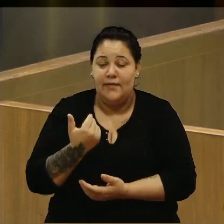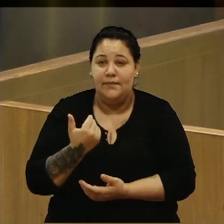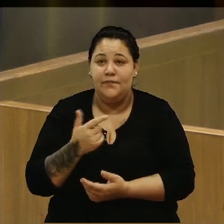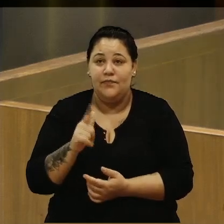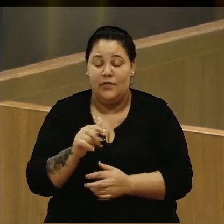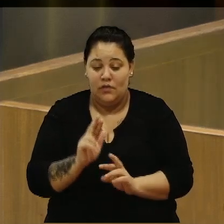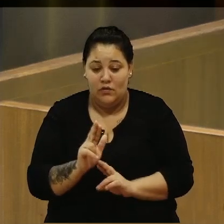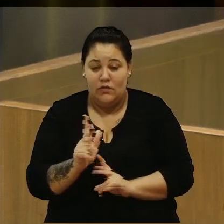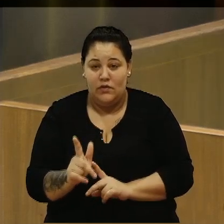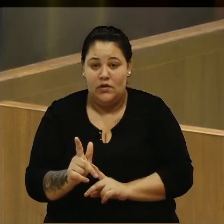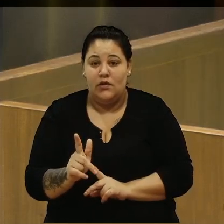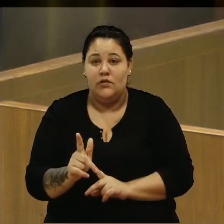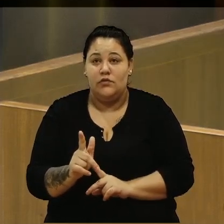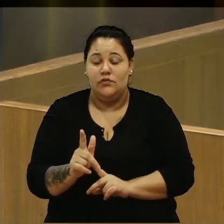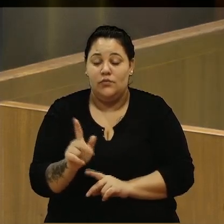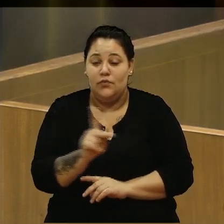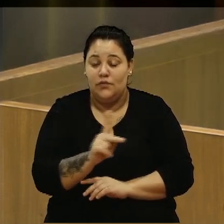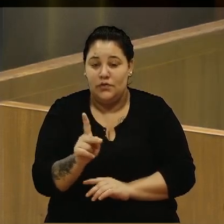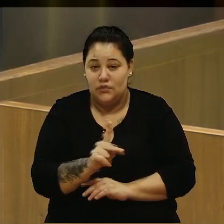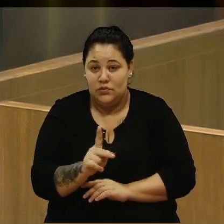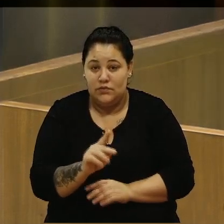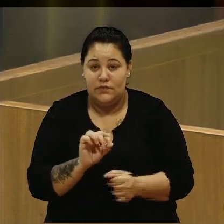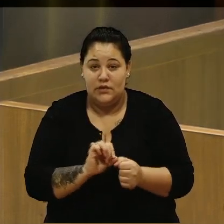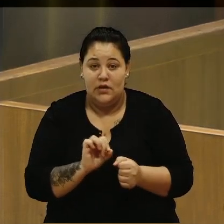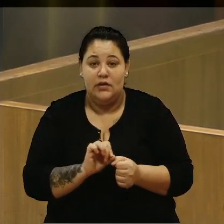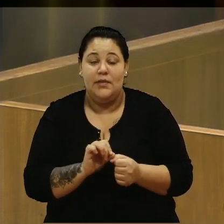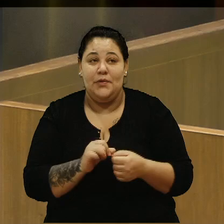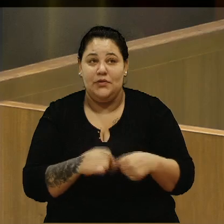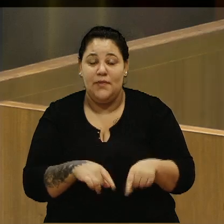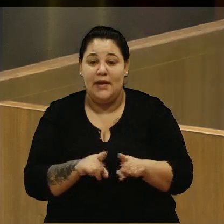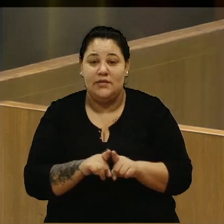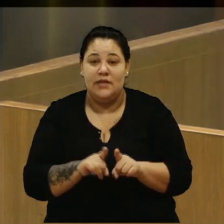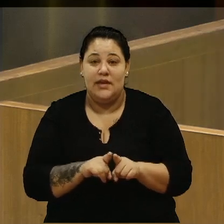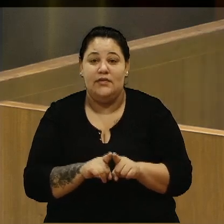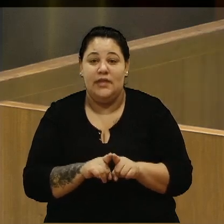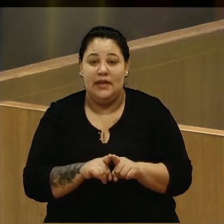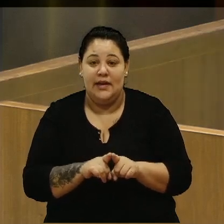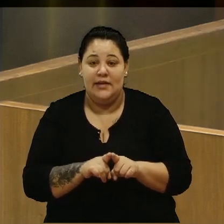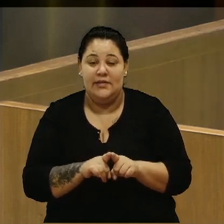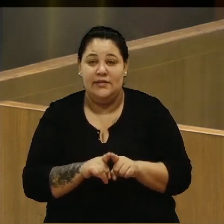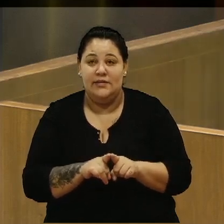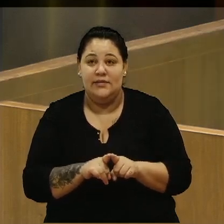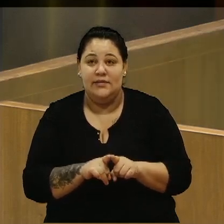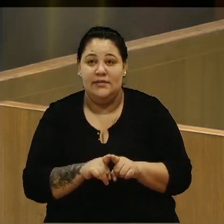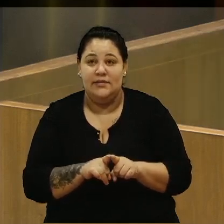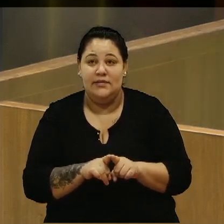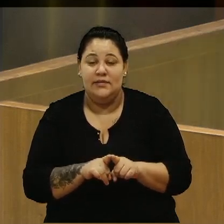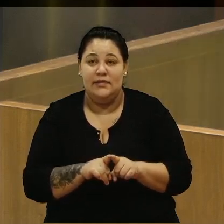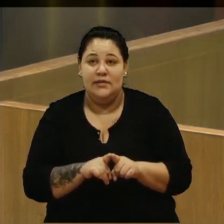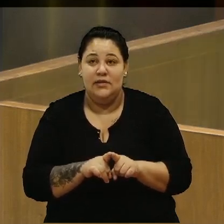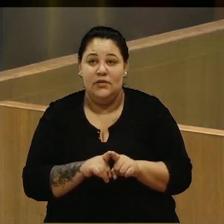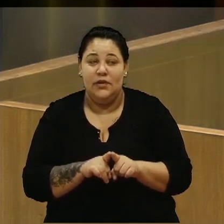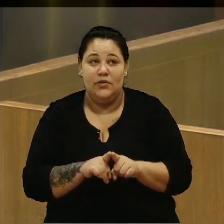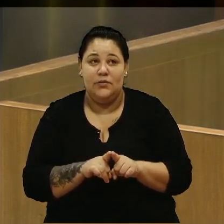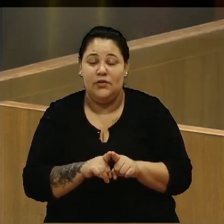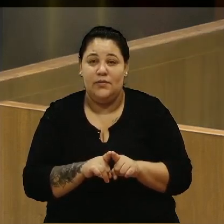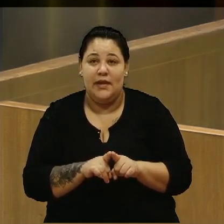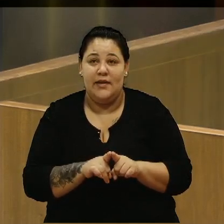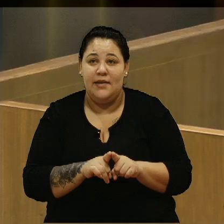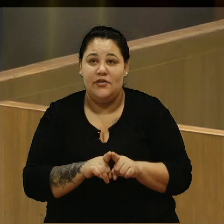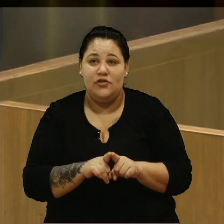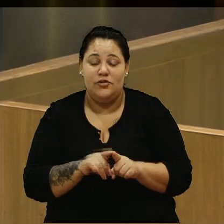ou uma educadora fazia. Não era que nem agora, que uma professora tem